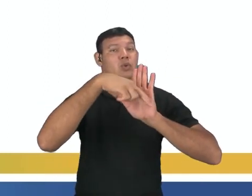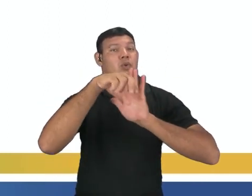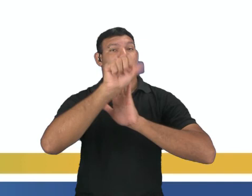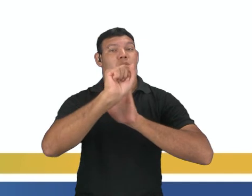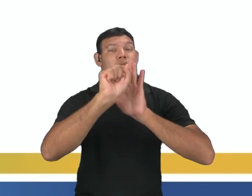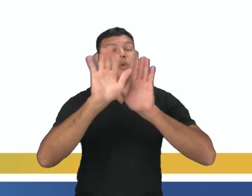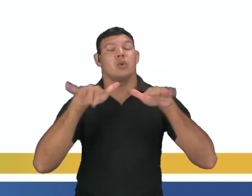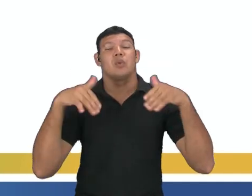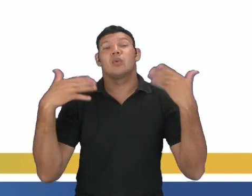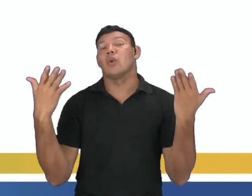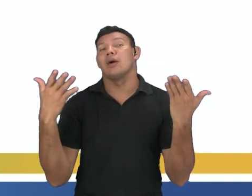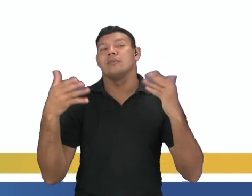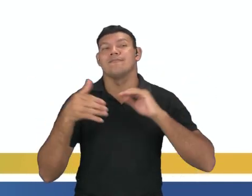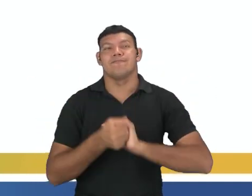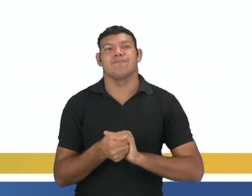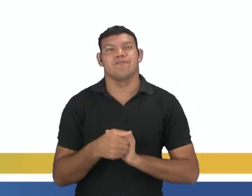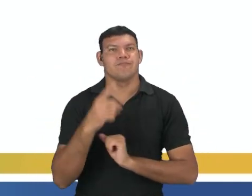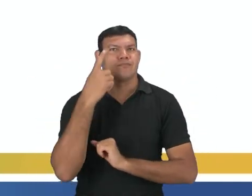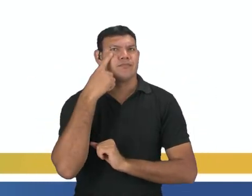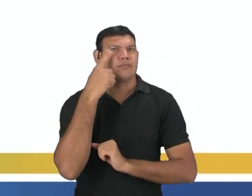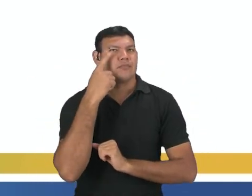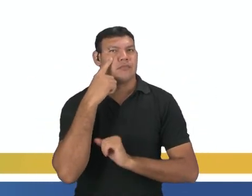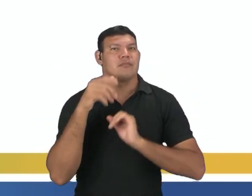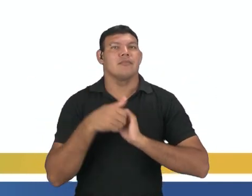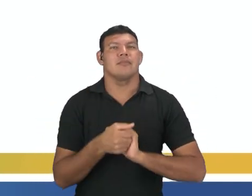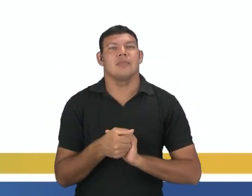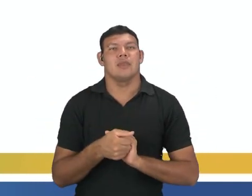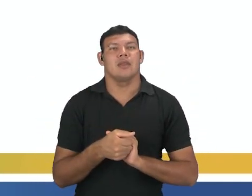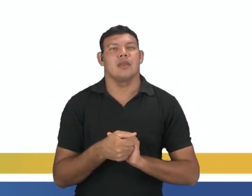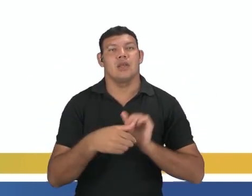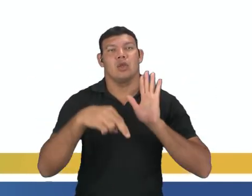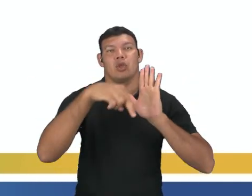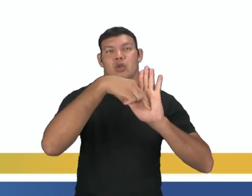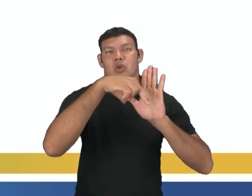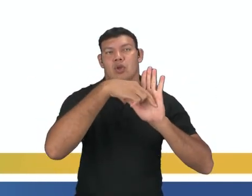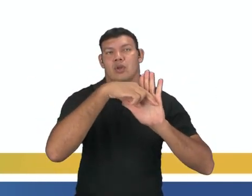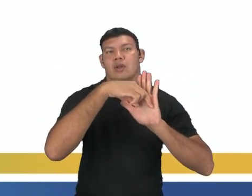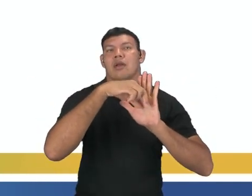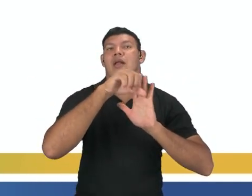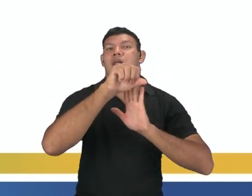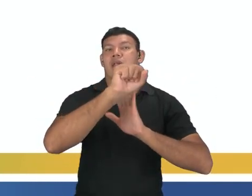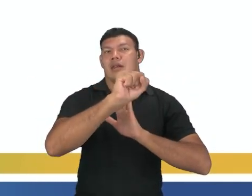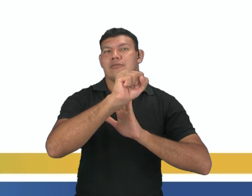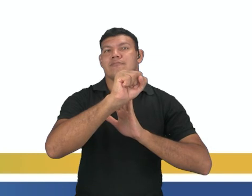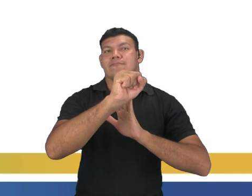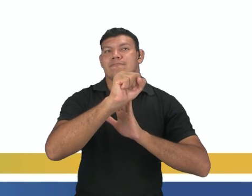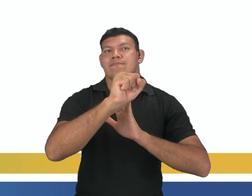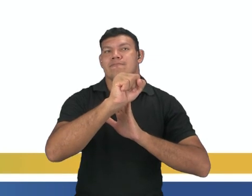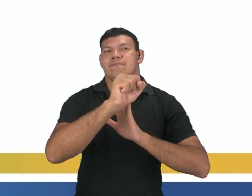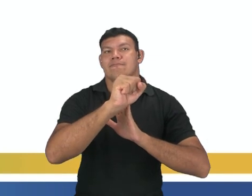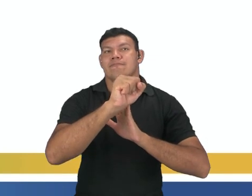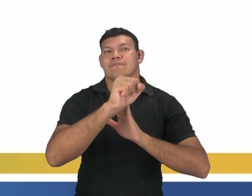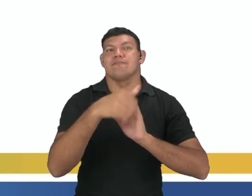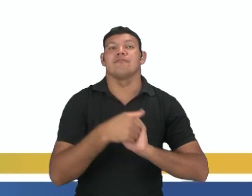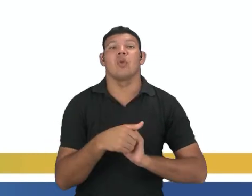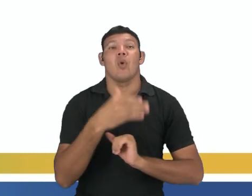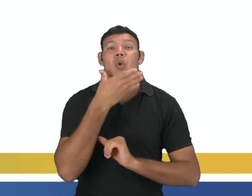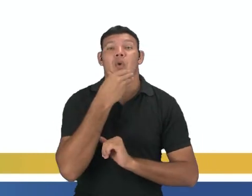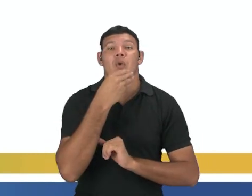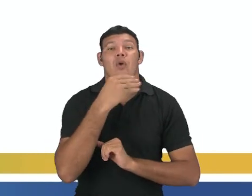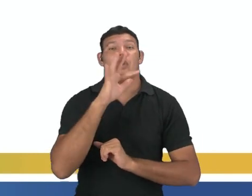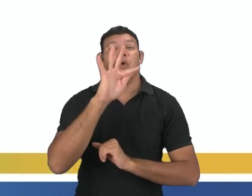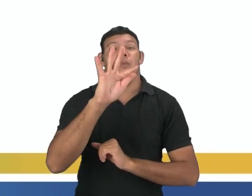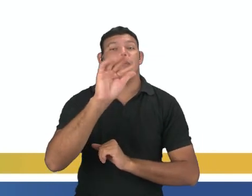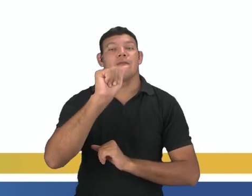a nota 8, né? Aí o que eu faço? Eu venho aqui no 8, ó, e já cruzo a